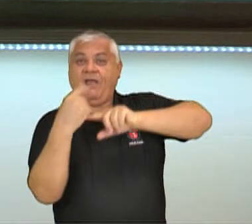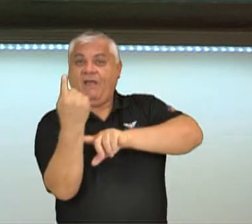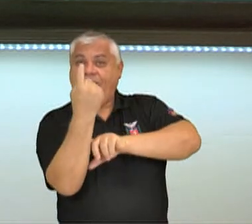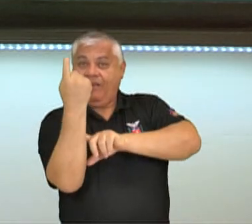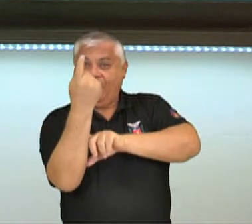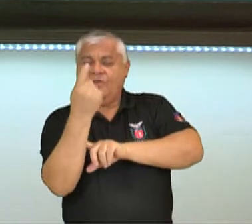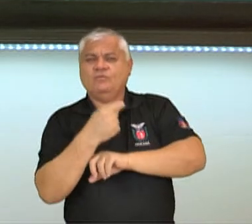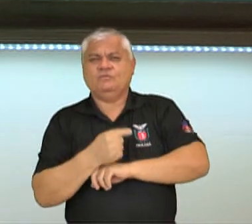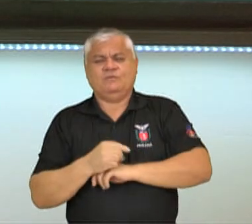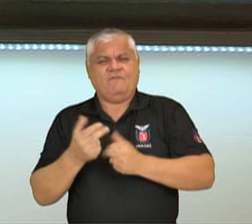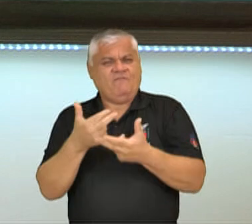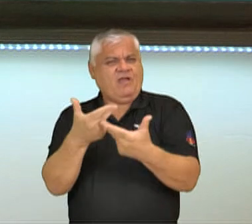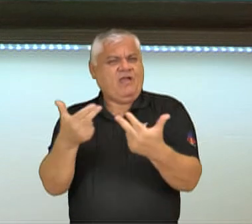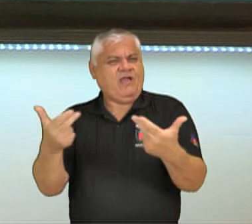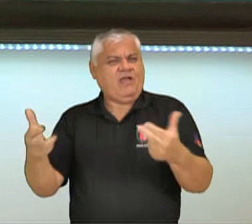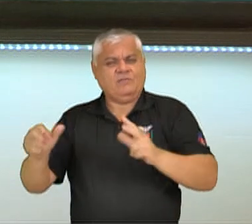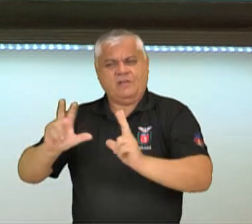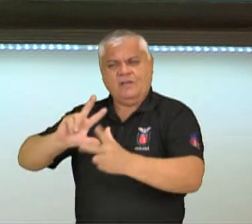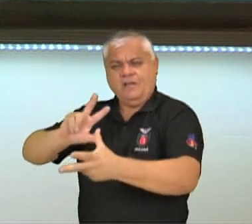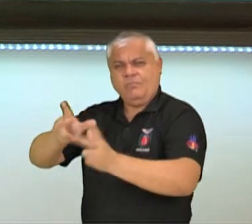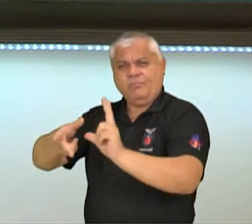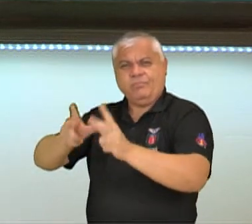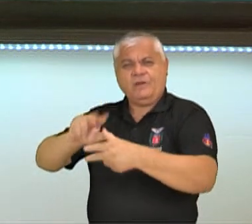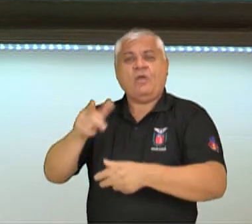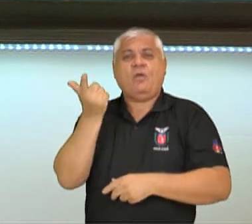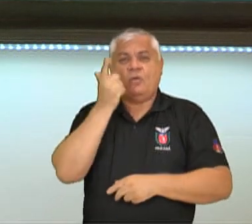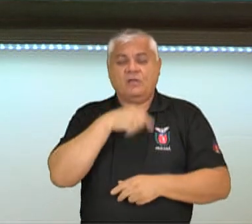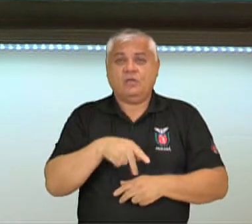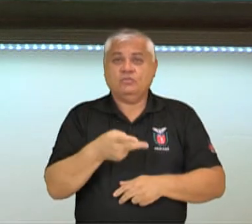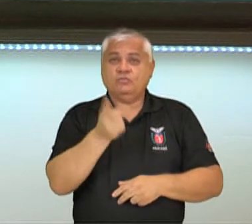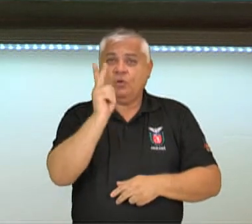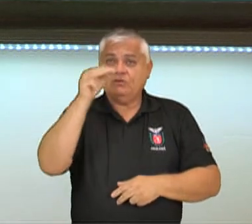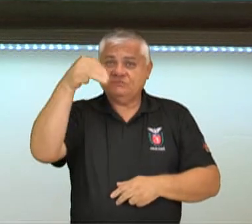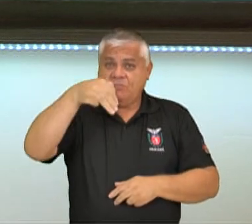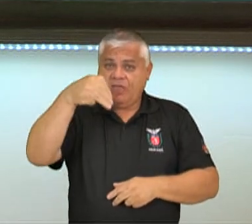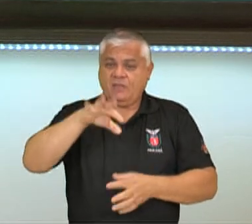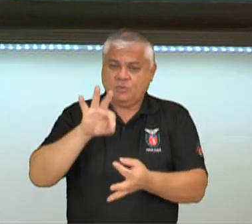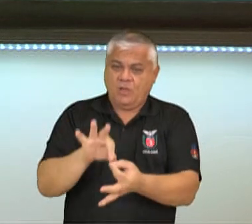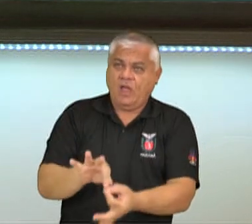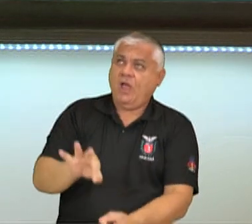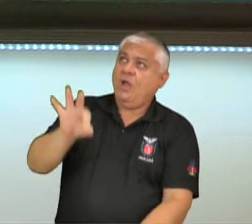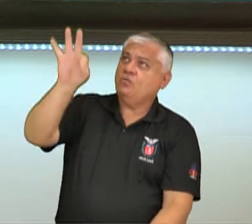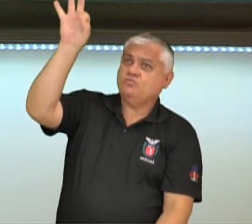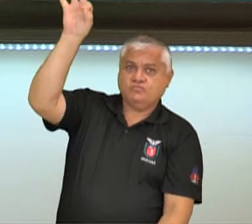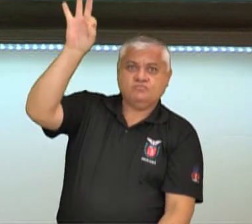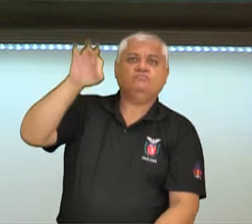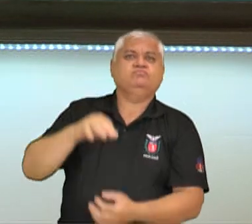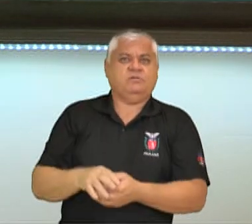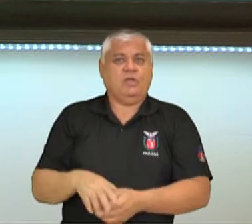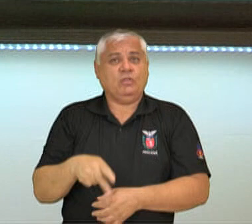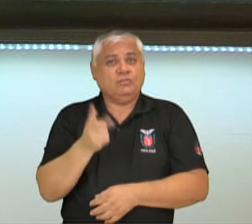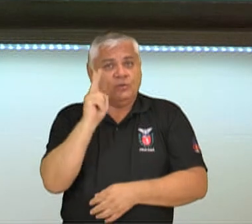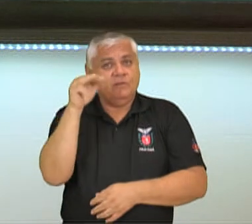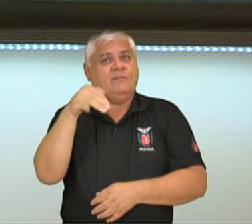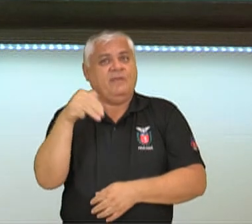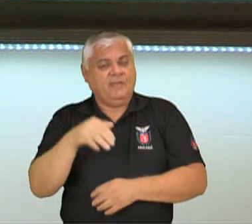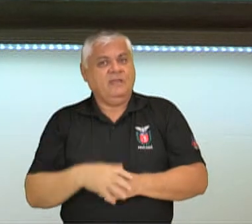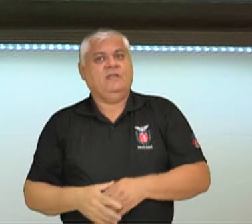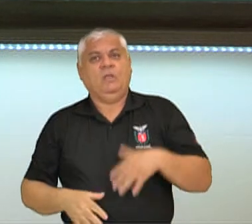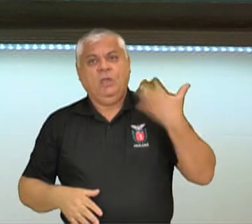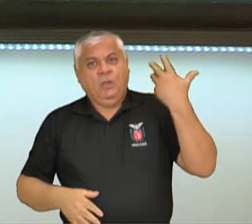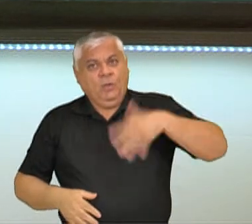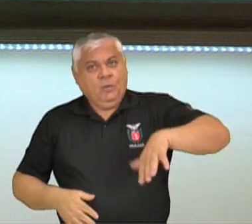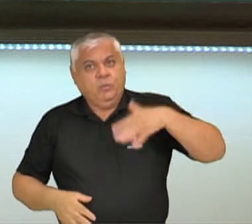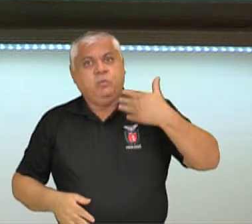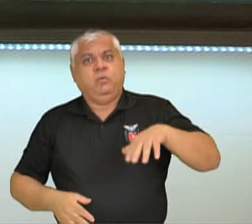Vários capoeiristas conseguem atingir mais de 2 metros de altura com o pé nesse golpe. Então ele é